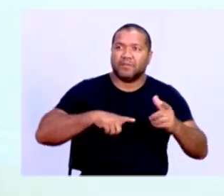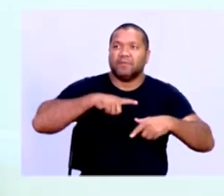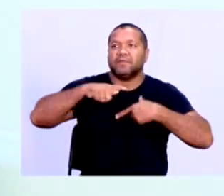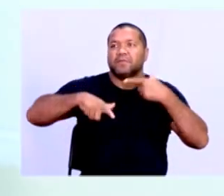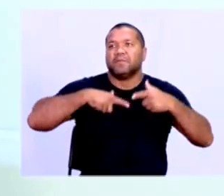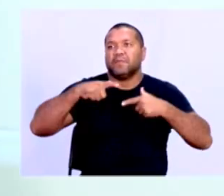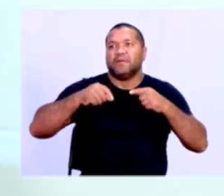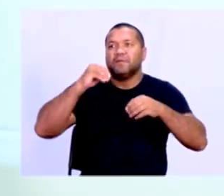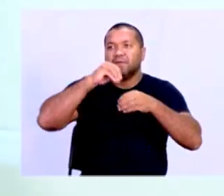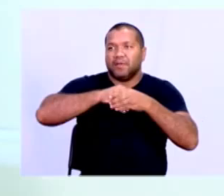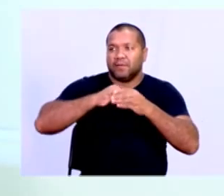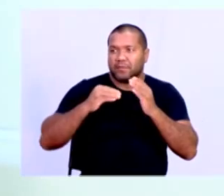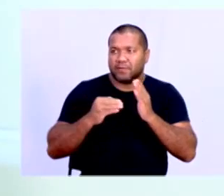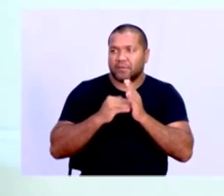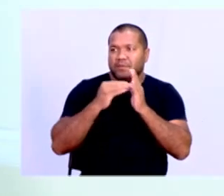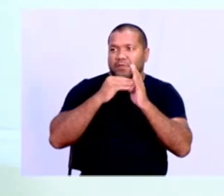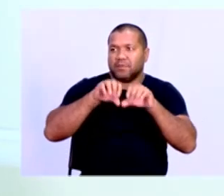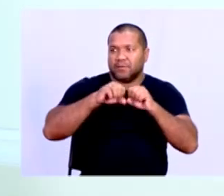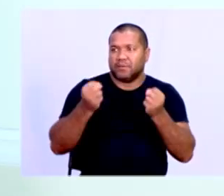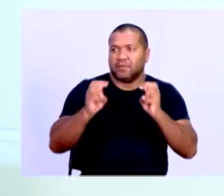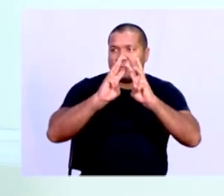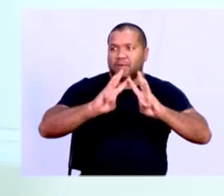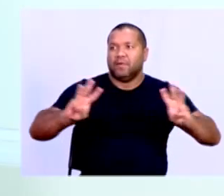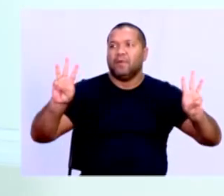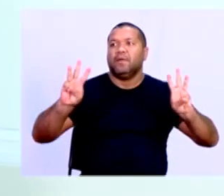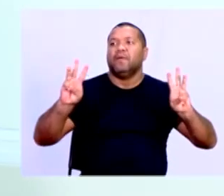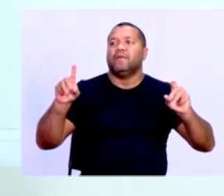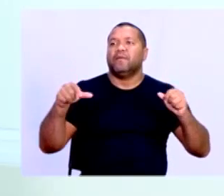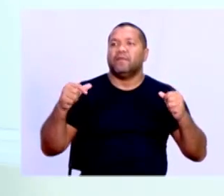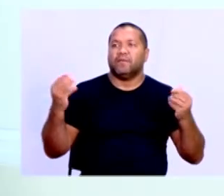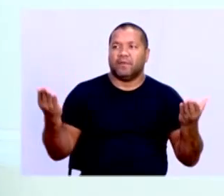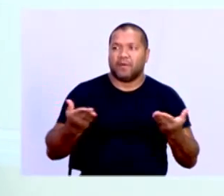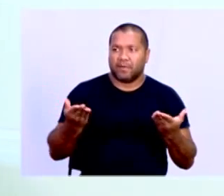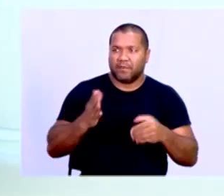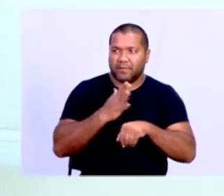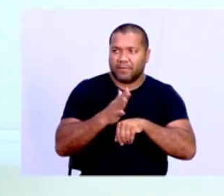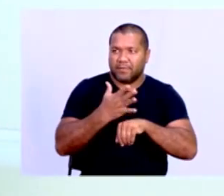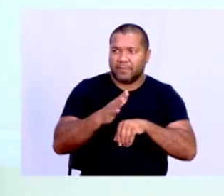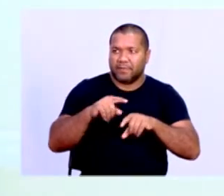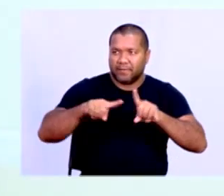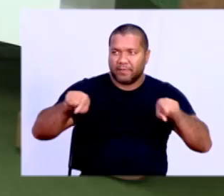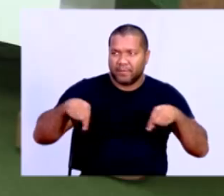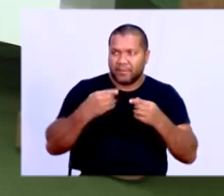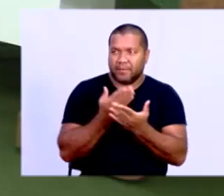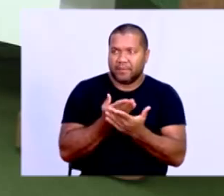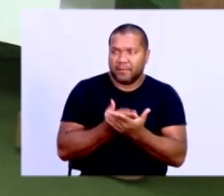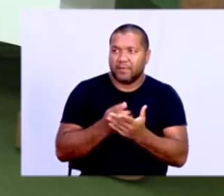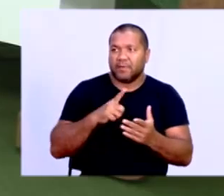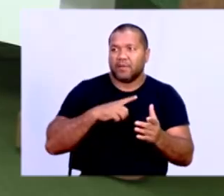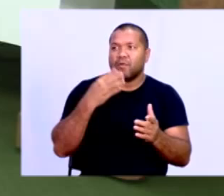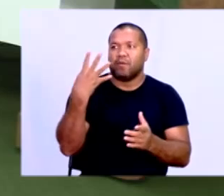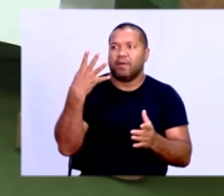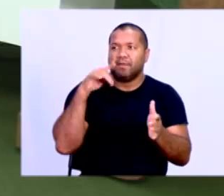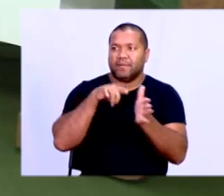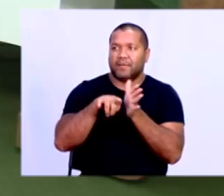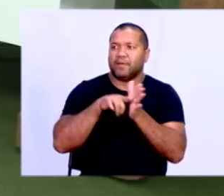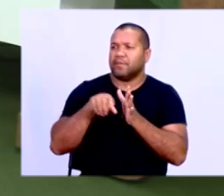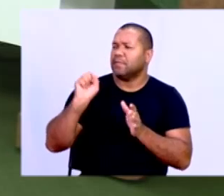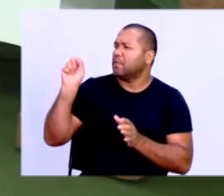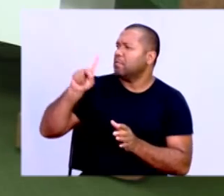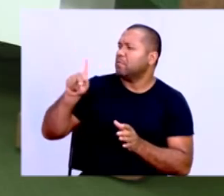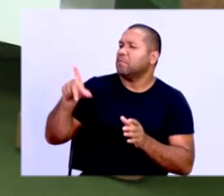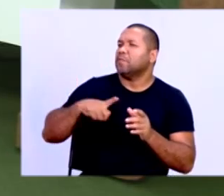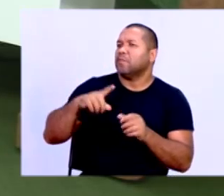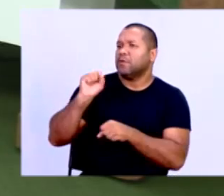no desenvolvimento web. Vamos à nossa atividade de sala. Nós temos aí 4 questões, né, professora? Isso. Eu espero